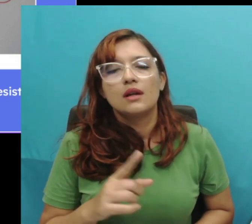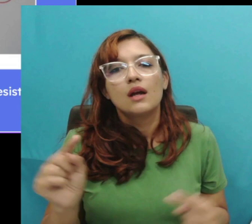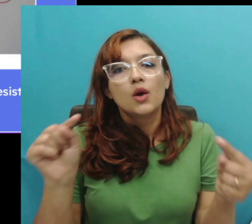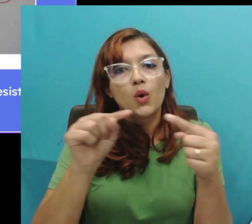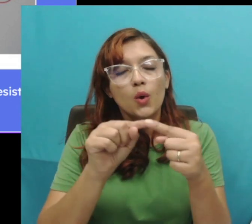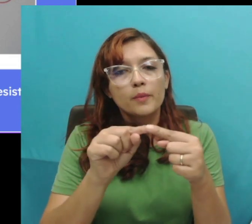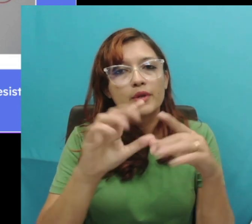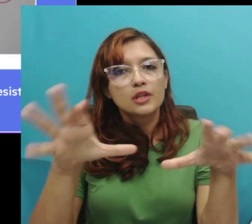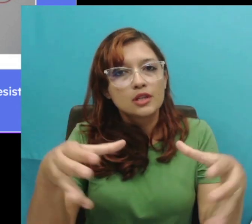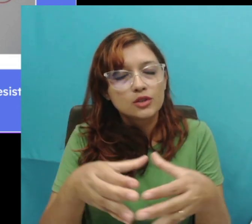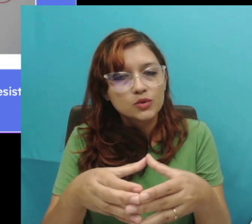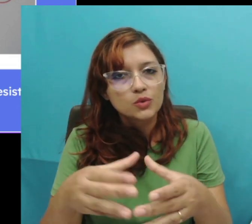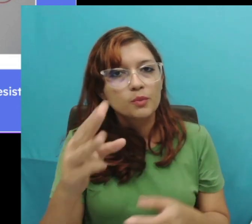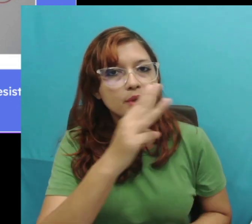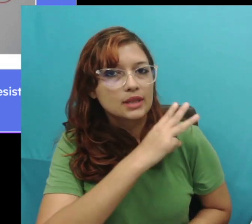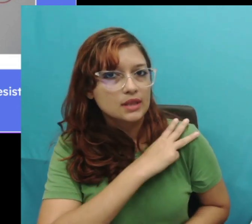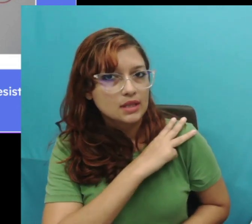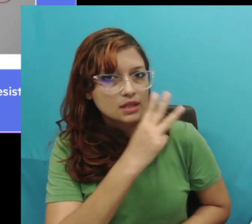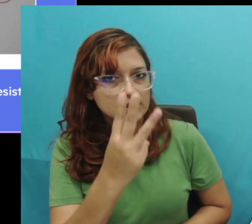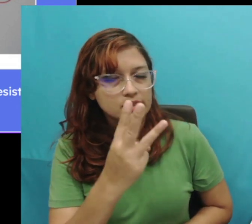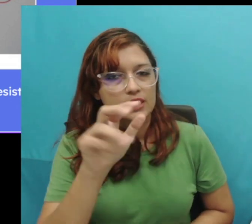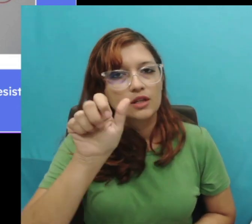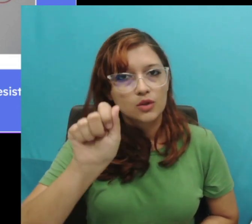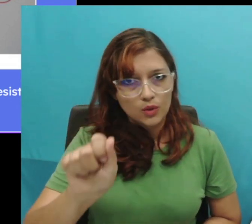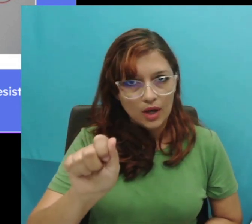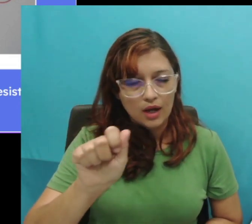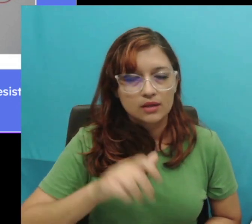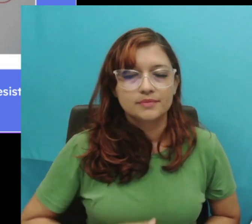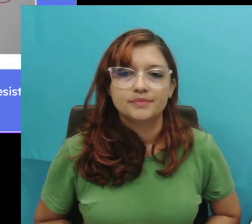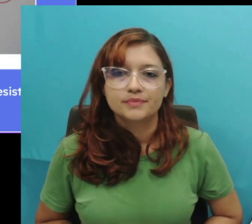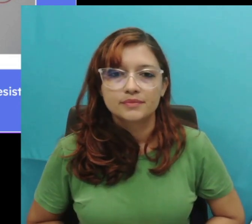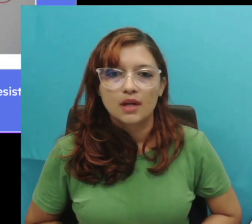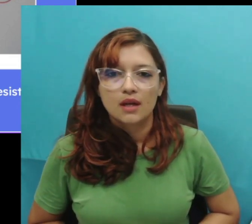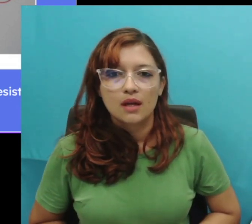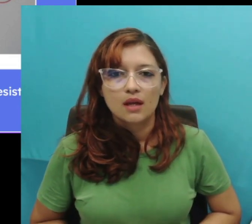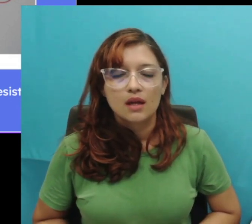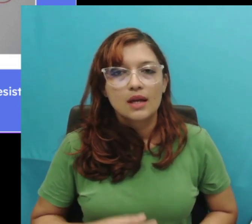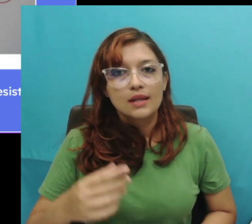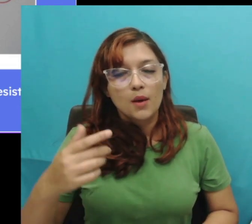foi realizada na turma do terceiro ano A.